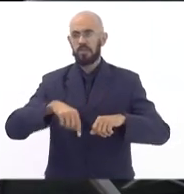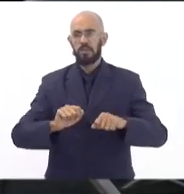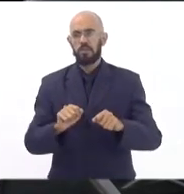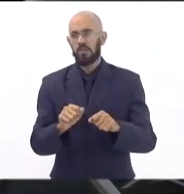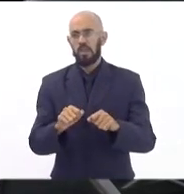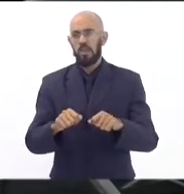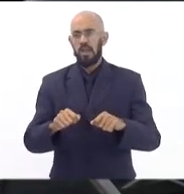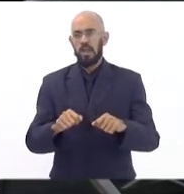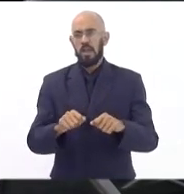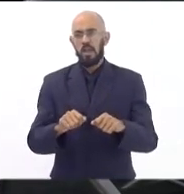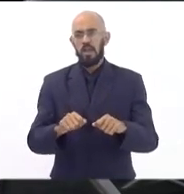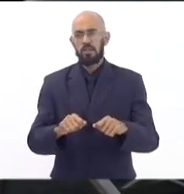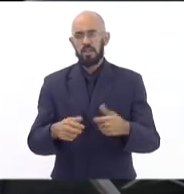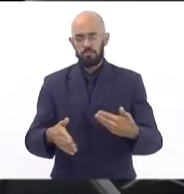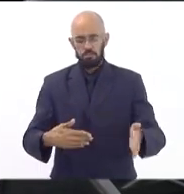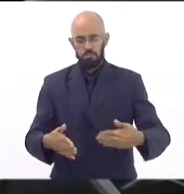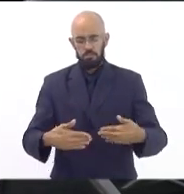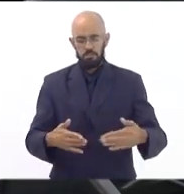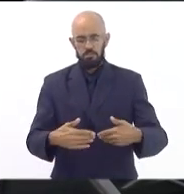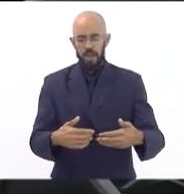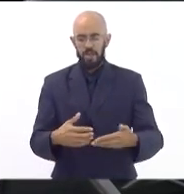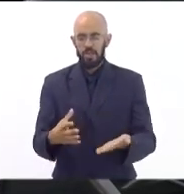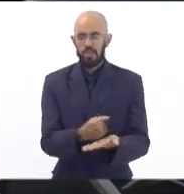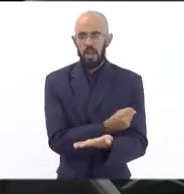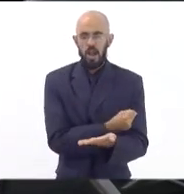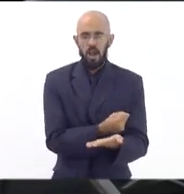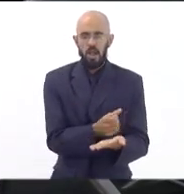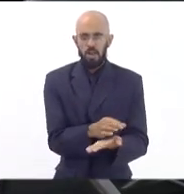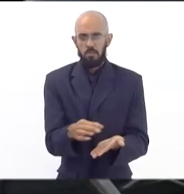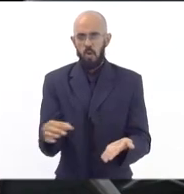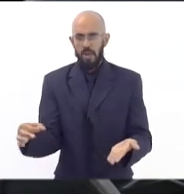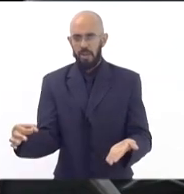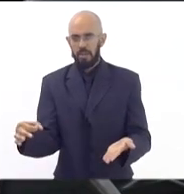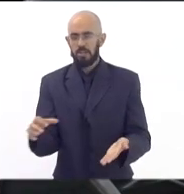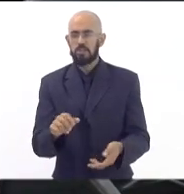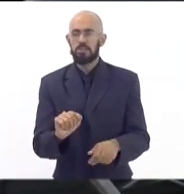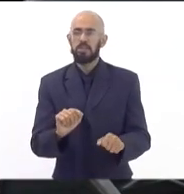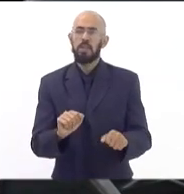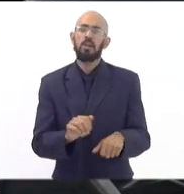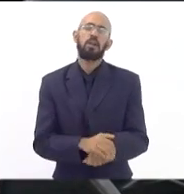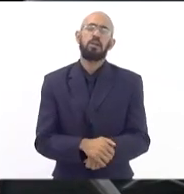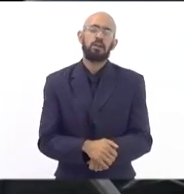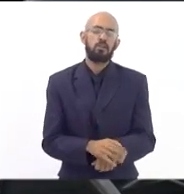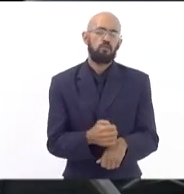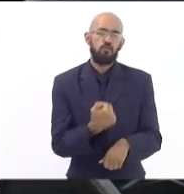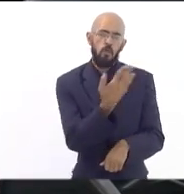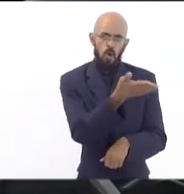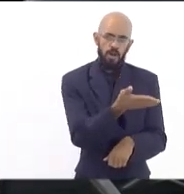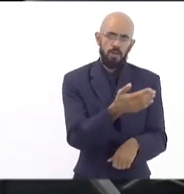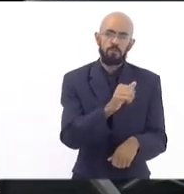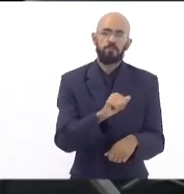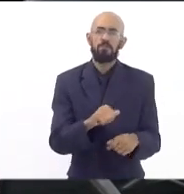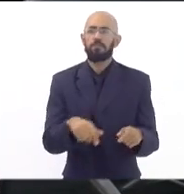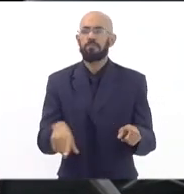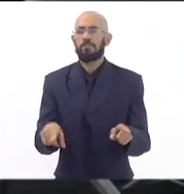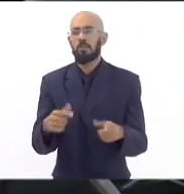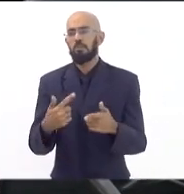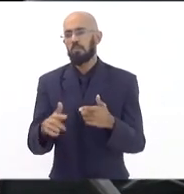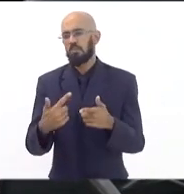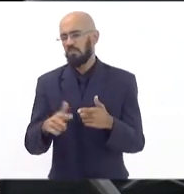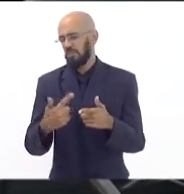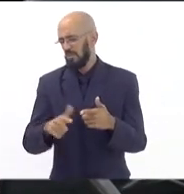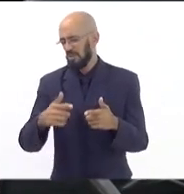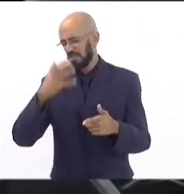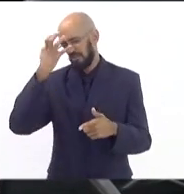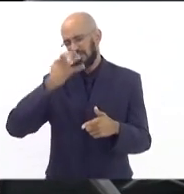caça-níquel deve ter-se registro na delegacia na Delegacia da área para vender máquina de caça-níquel fora da estação é um problema é um problema